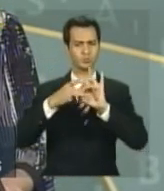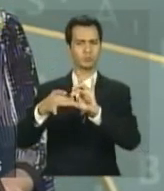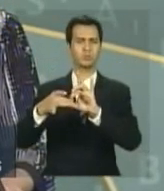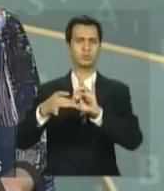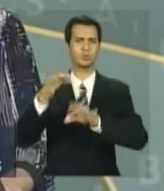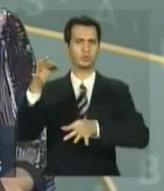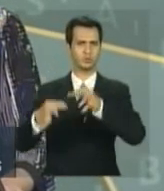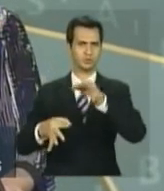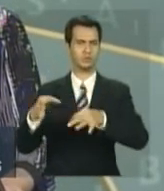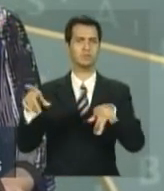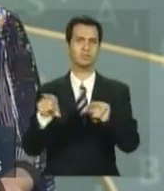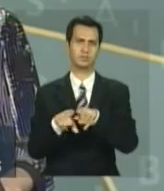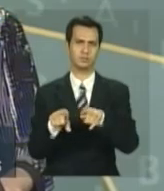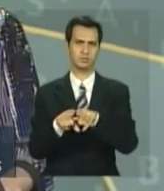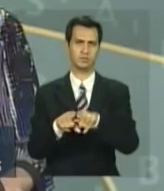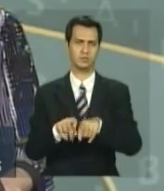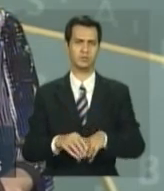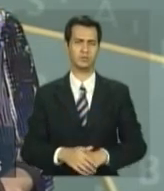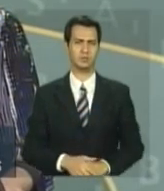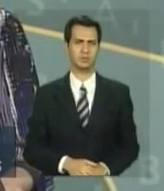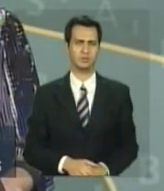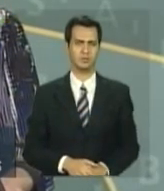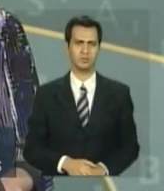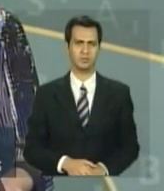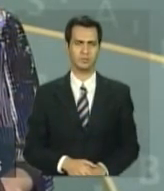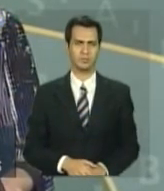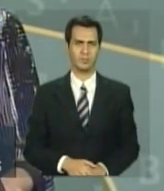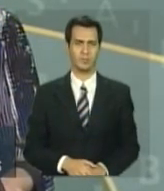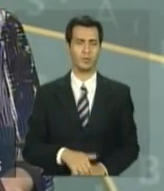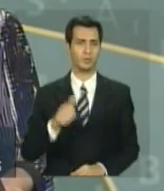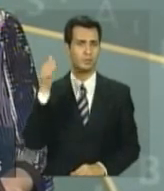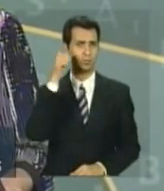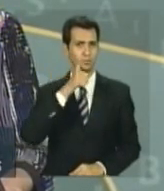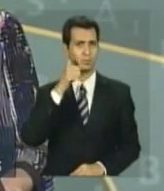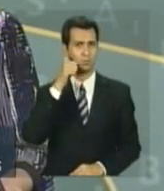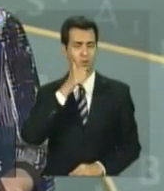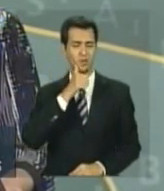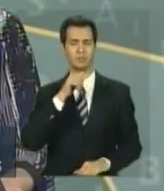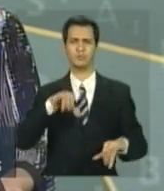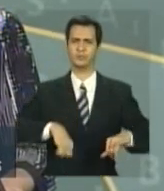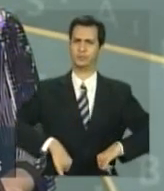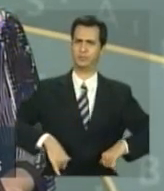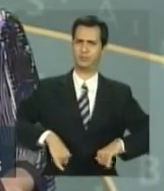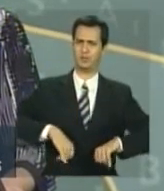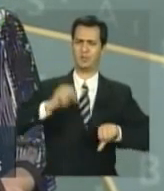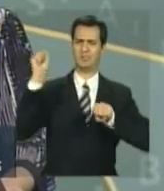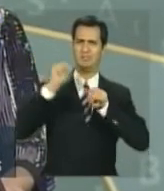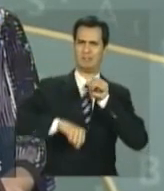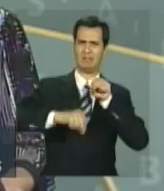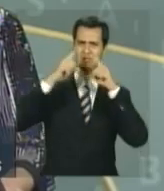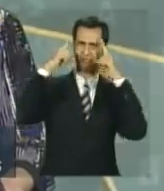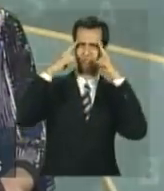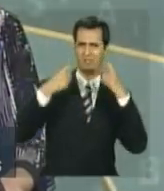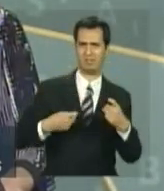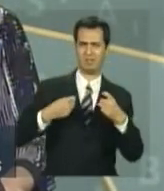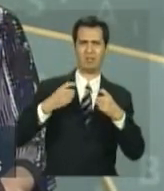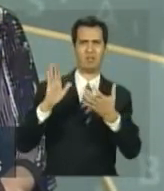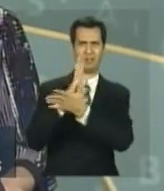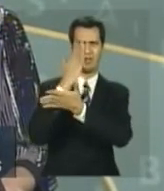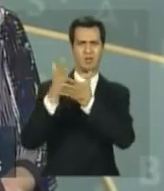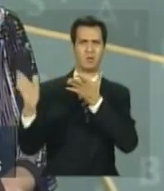Justiça. Para que deixem de ser vítimas da covardia de agressores que